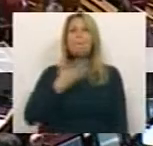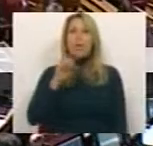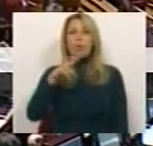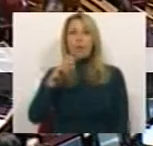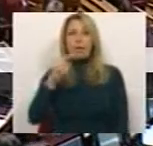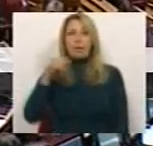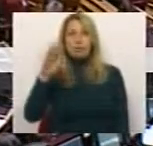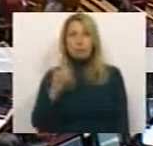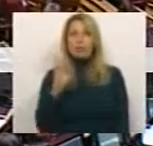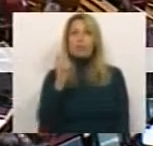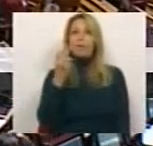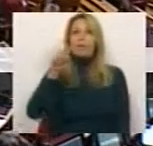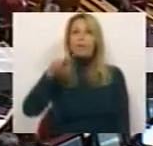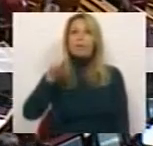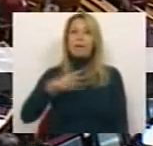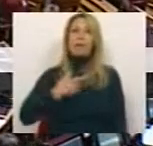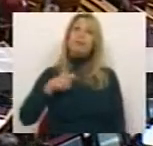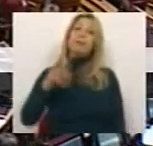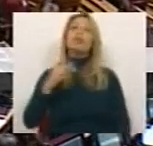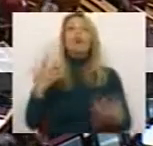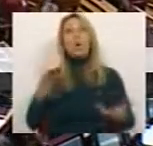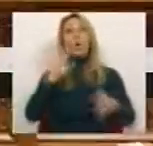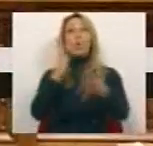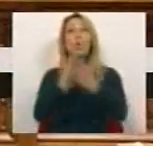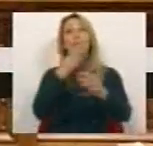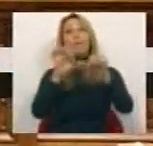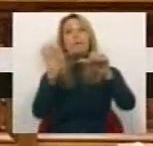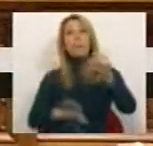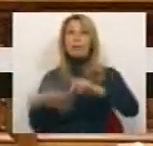Fernandes. Passamos agora à última intervenção deste debate, do